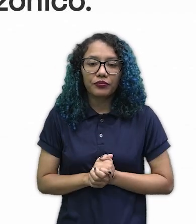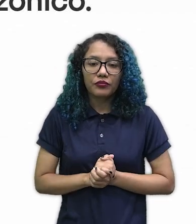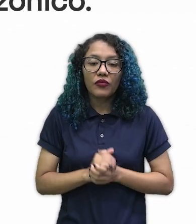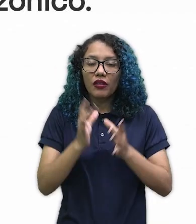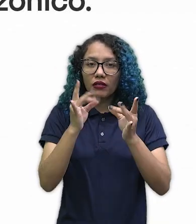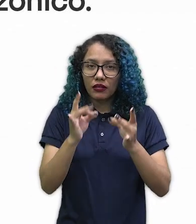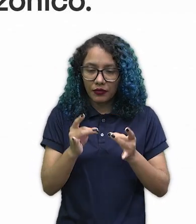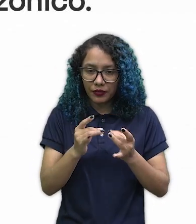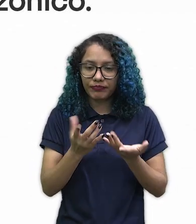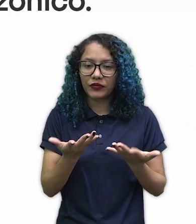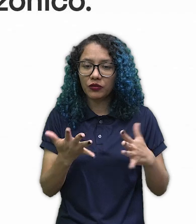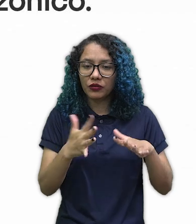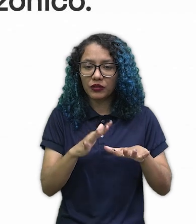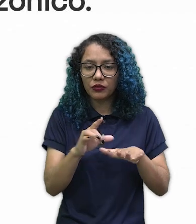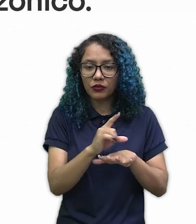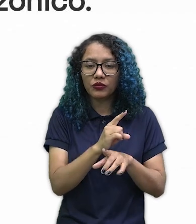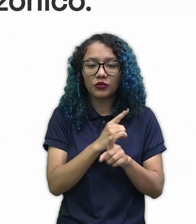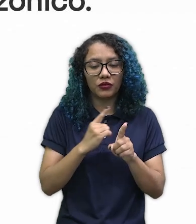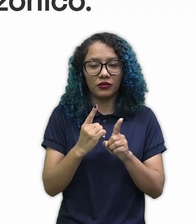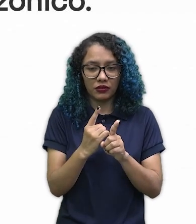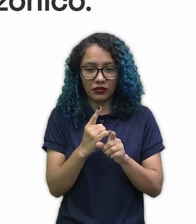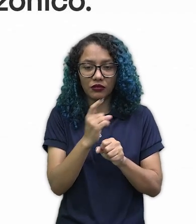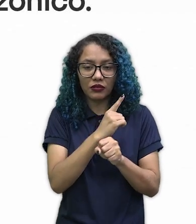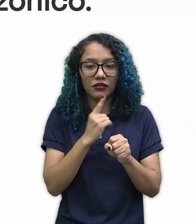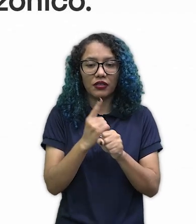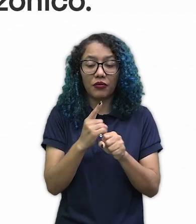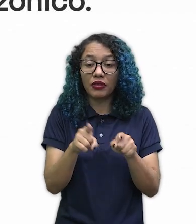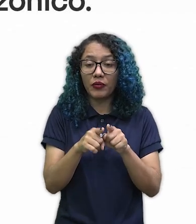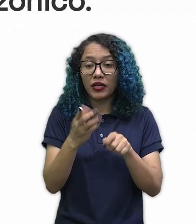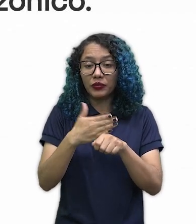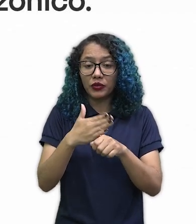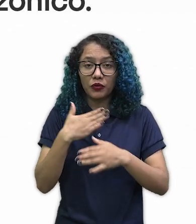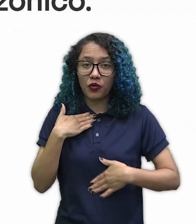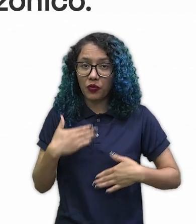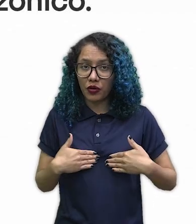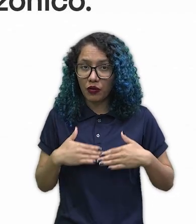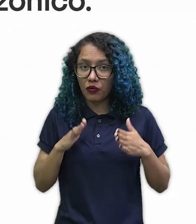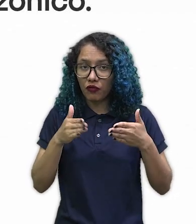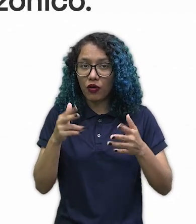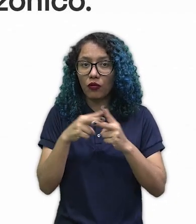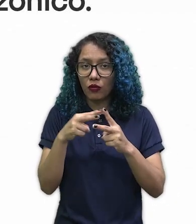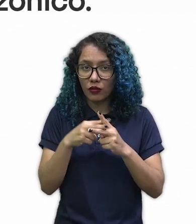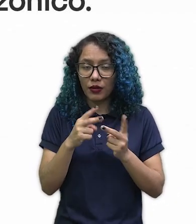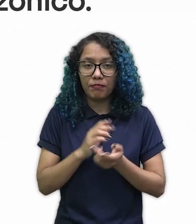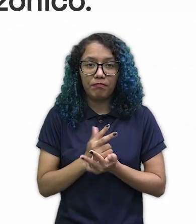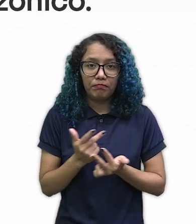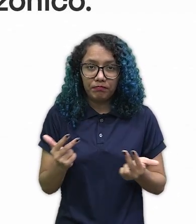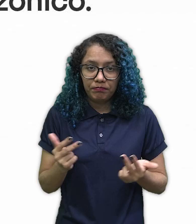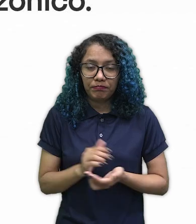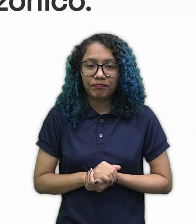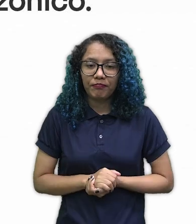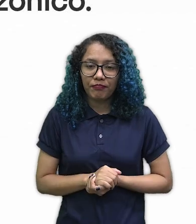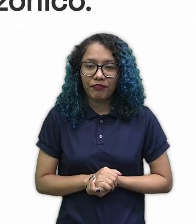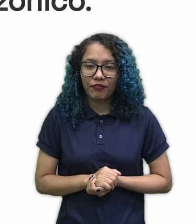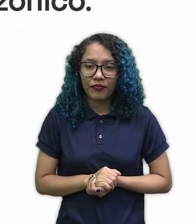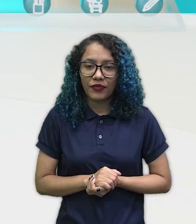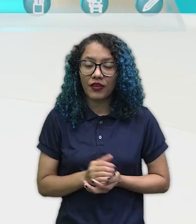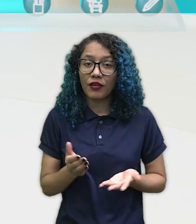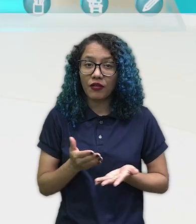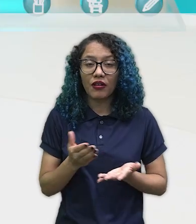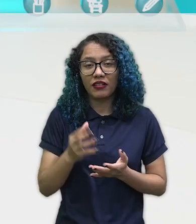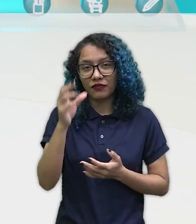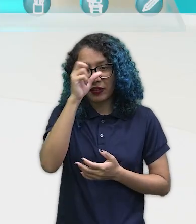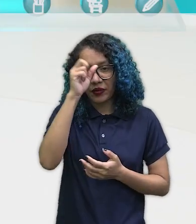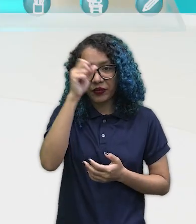amazônico. Detalhamento: a inclusão social e as práticas corporais, lutas. Então vamos lá,